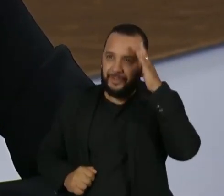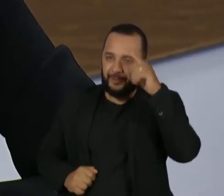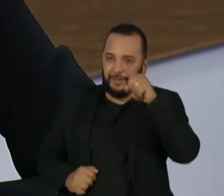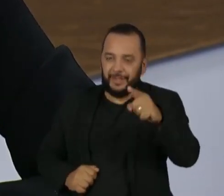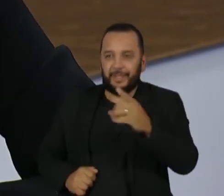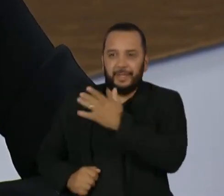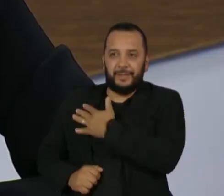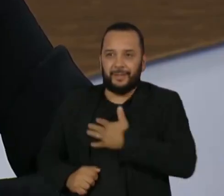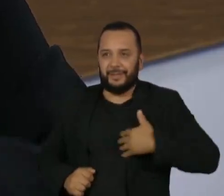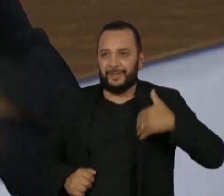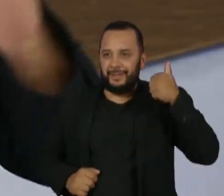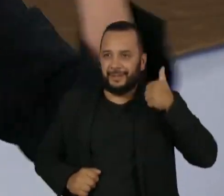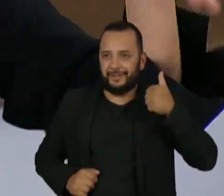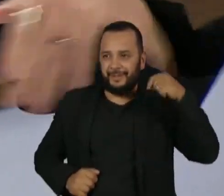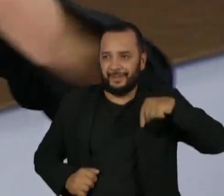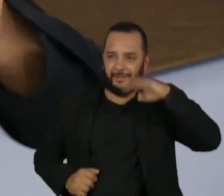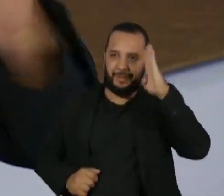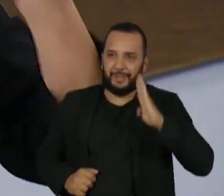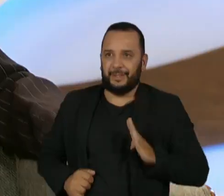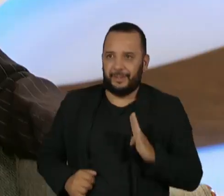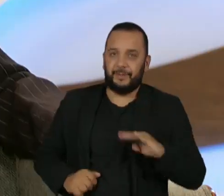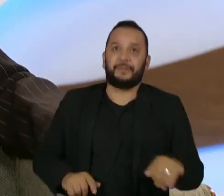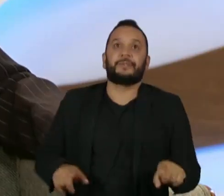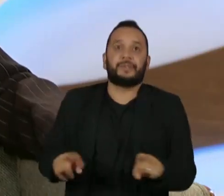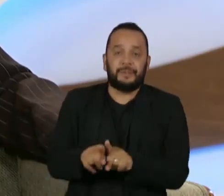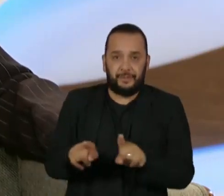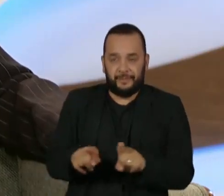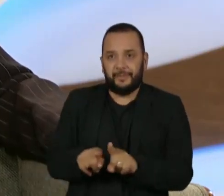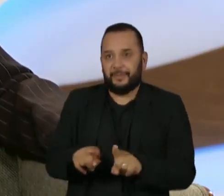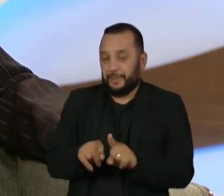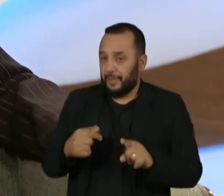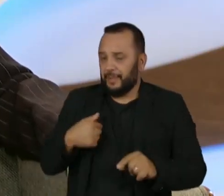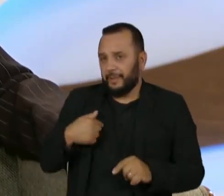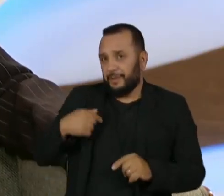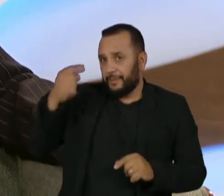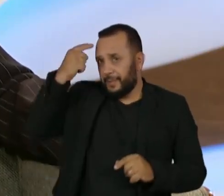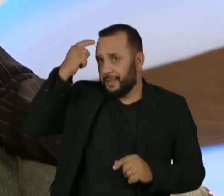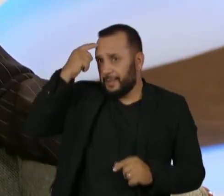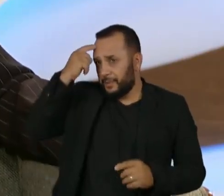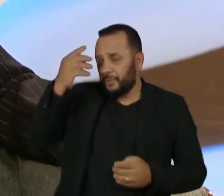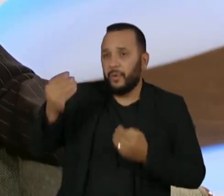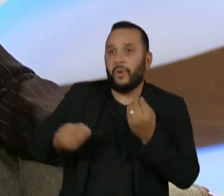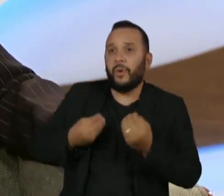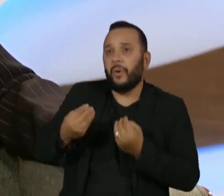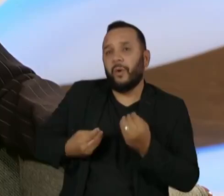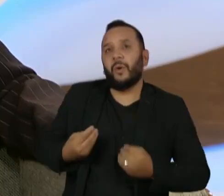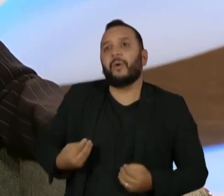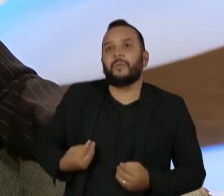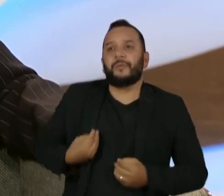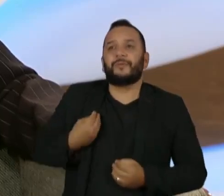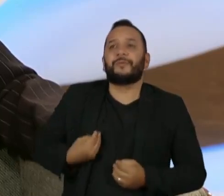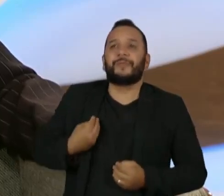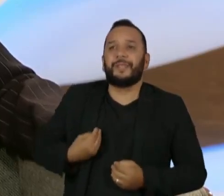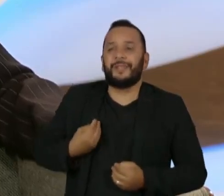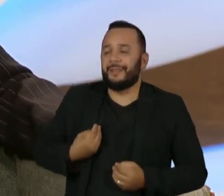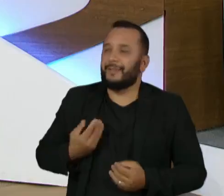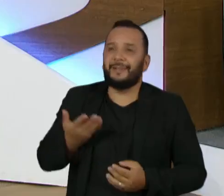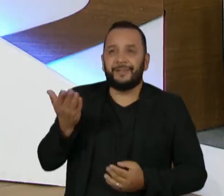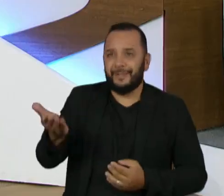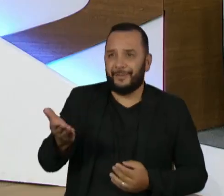Dama do Brasil e fazendo aqui um exercício de criatividade pensando que estilo de primeira dama você seria e